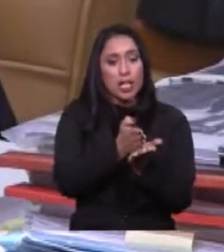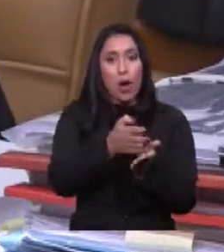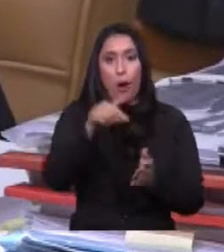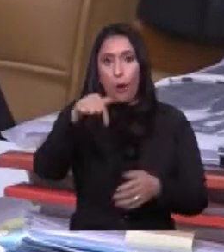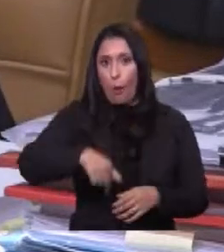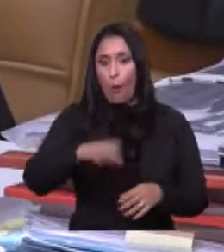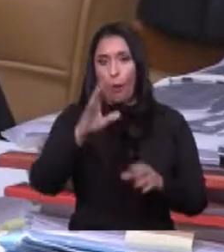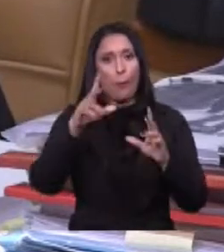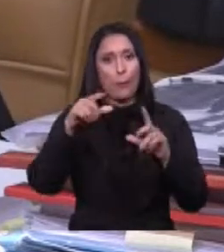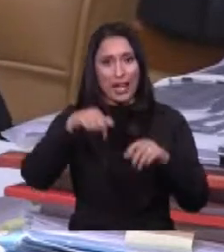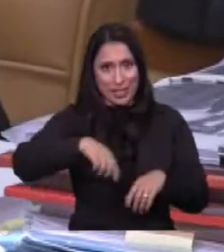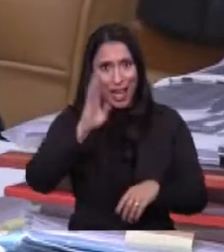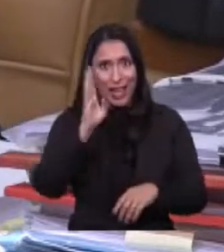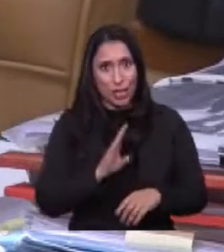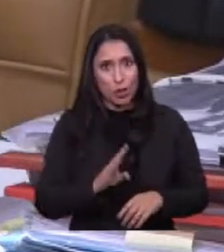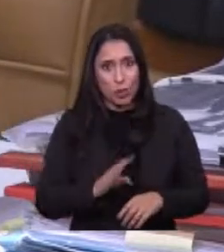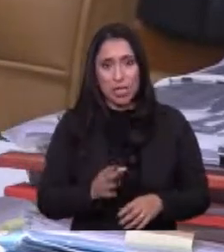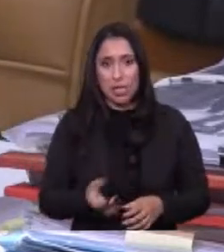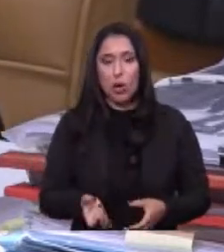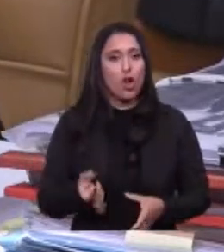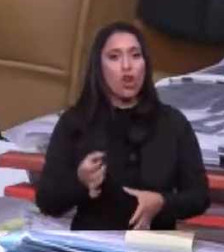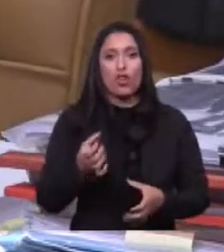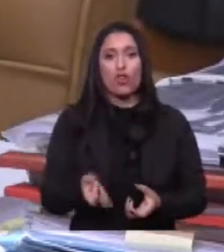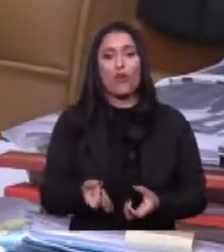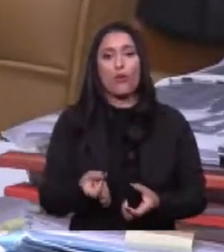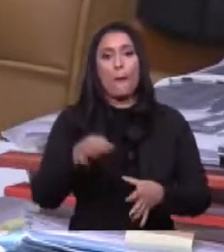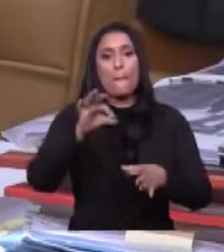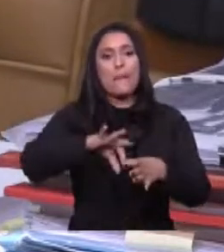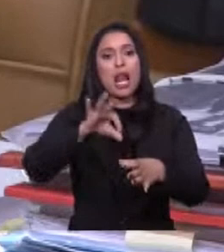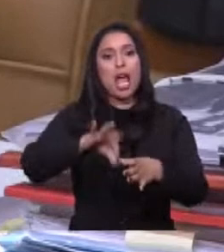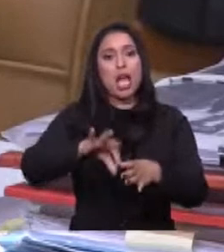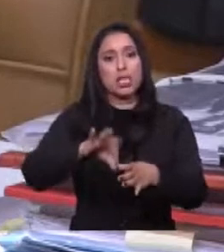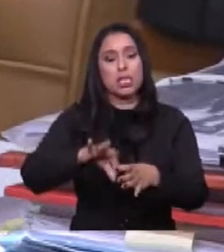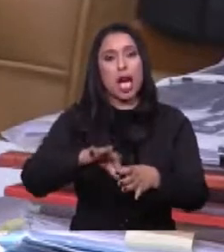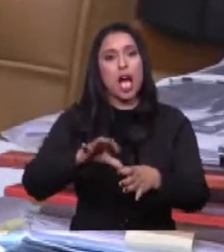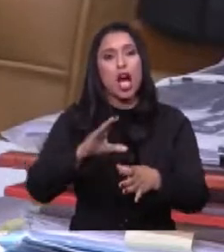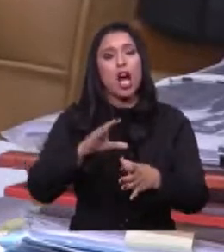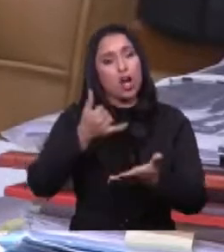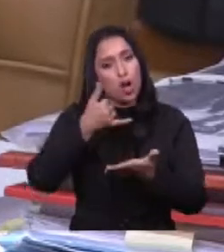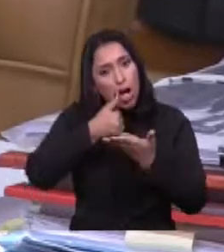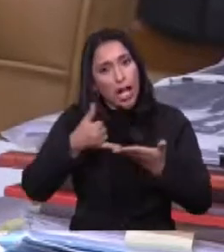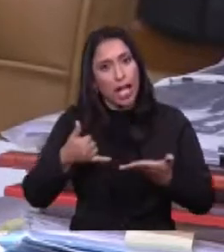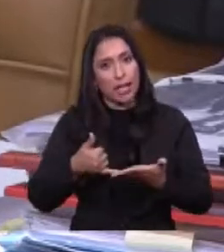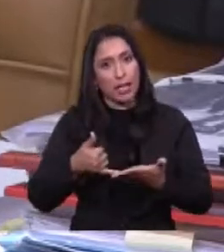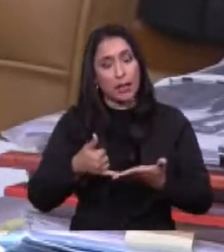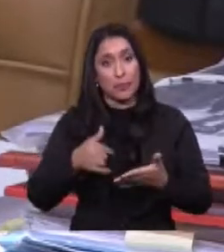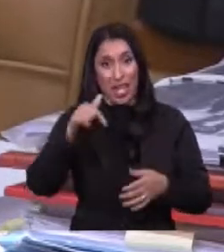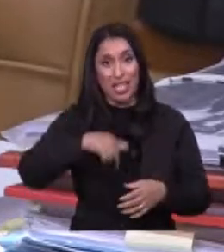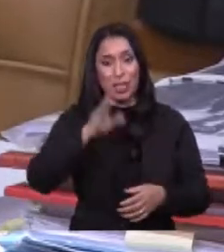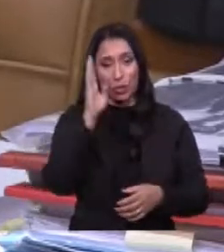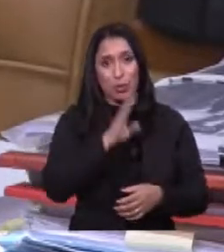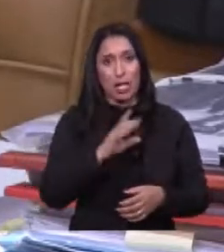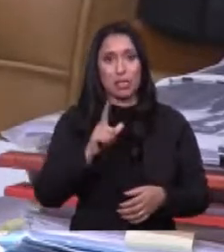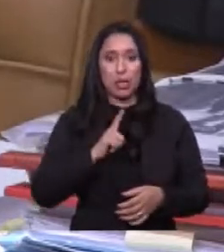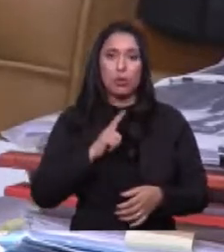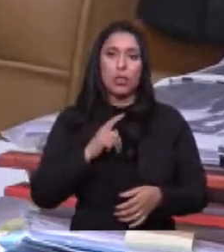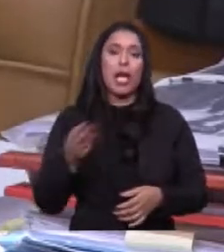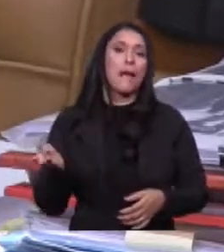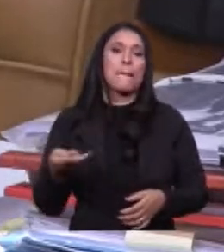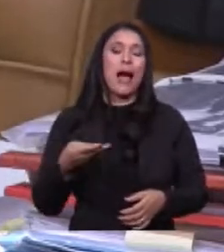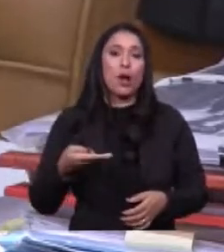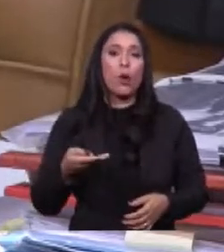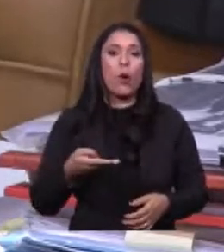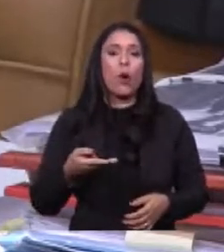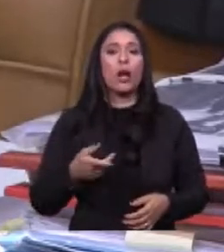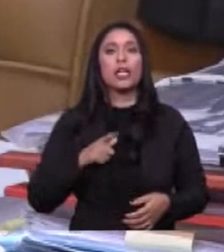produtor de cocaína. Peru e Colômbia. O Brasil tem um pouco de maconha no Nordeste de produção, mas a